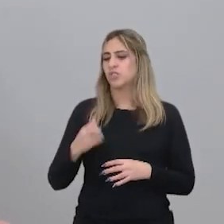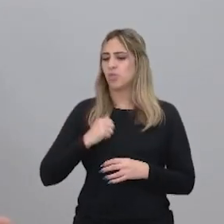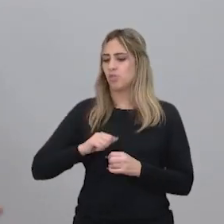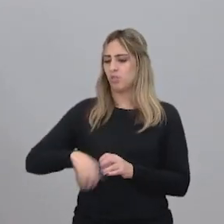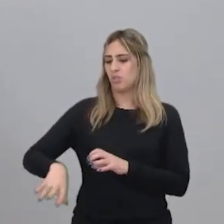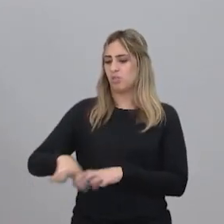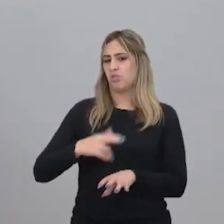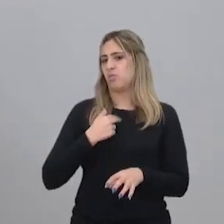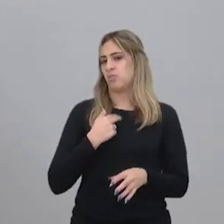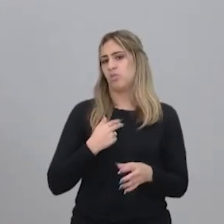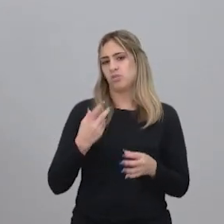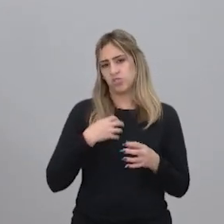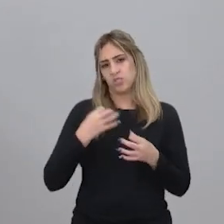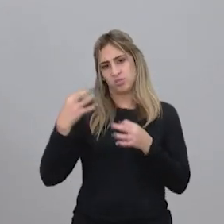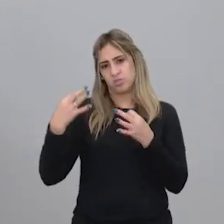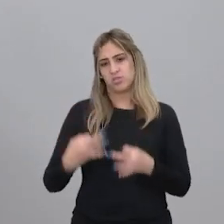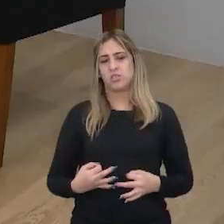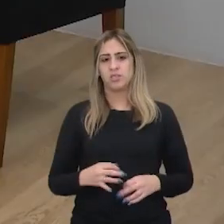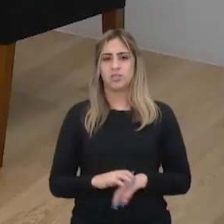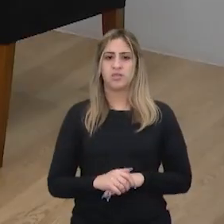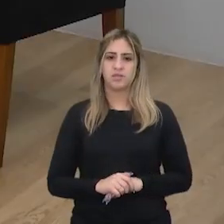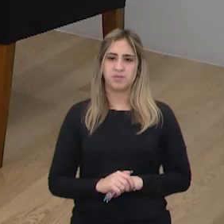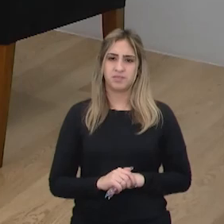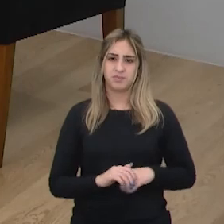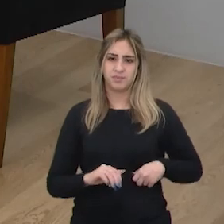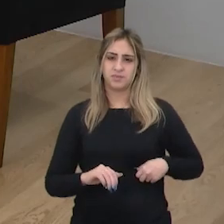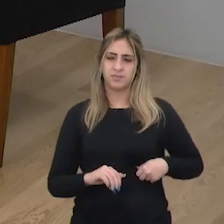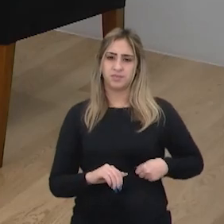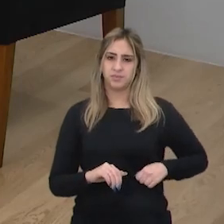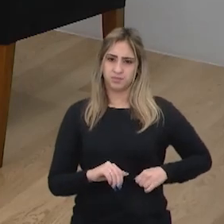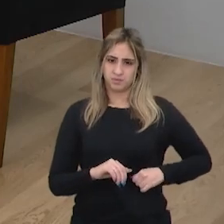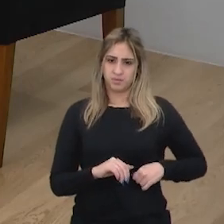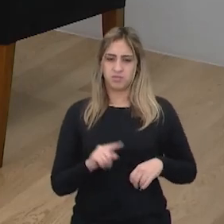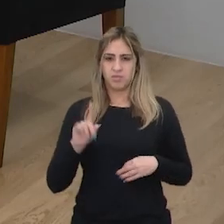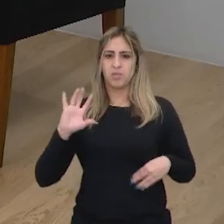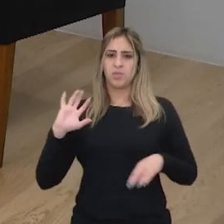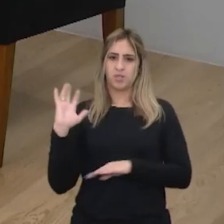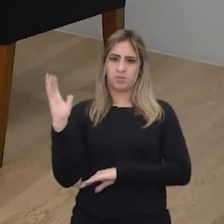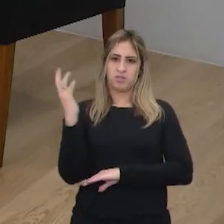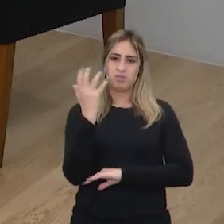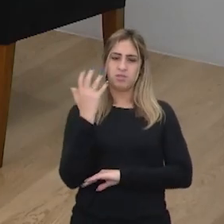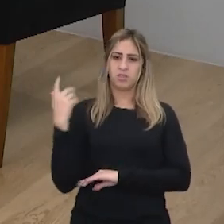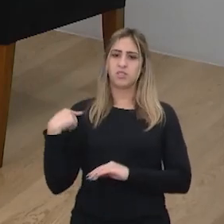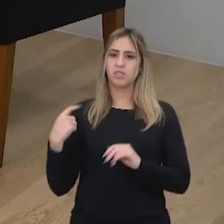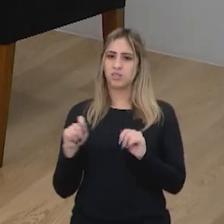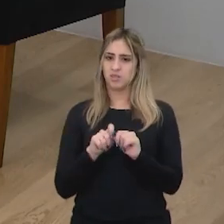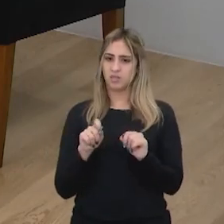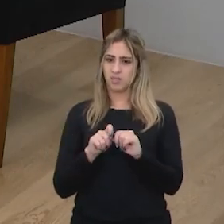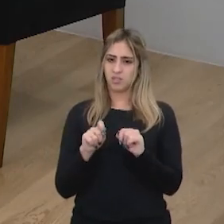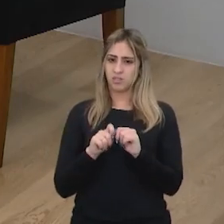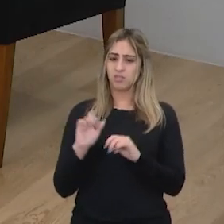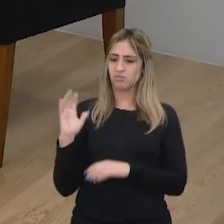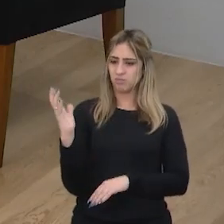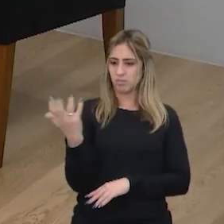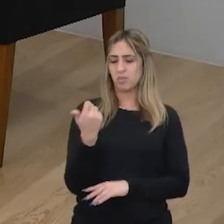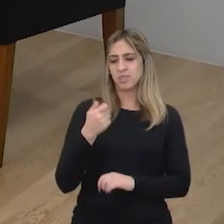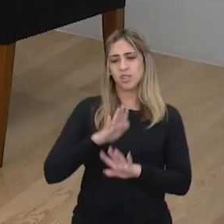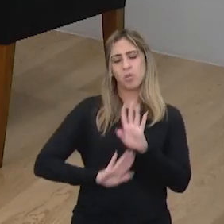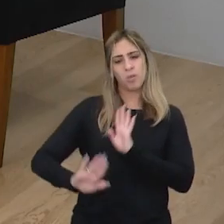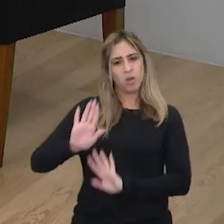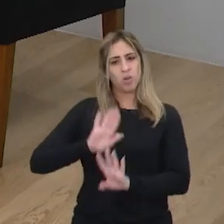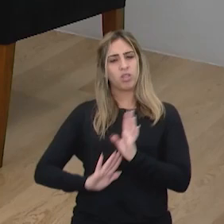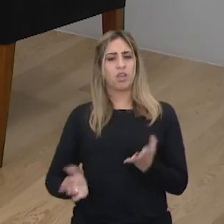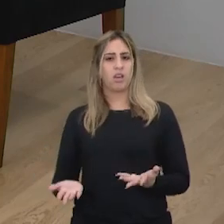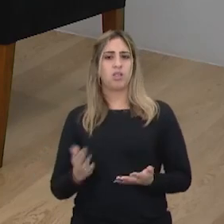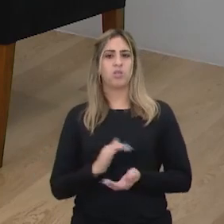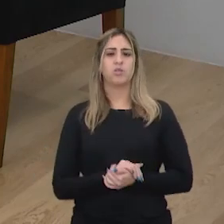a forma correta. Você não está deixando preocupação com o meio ambiente, né, pessoal? A gente quer fazer alguma coisa com o meio ambiente. O ideal